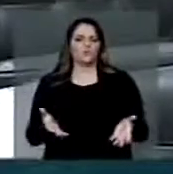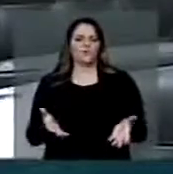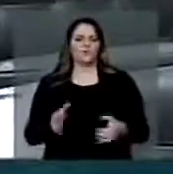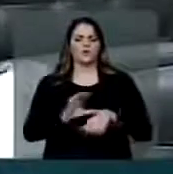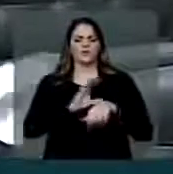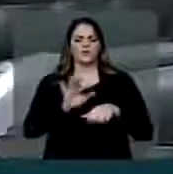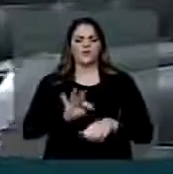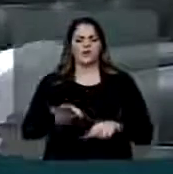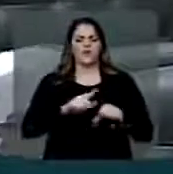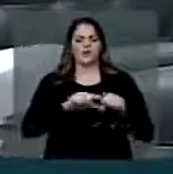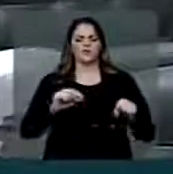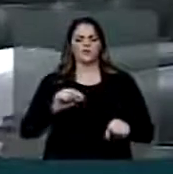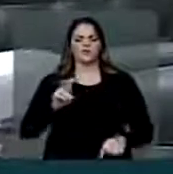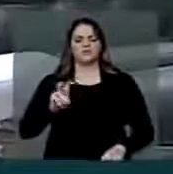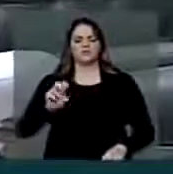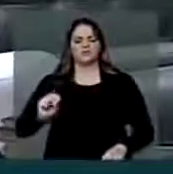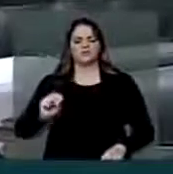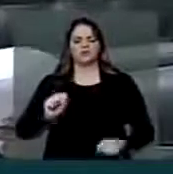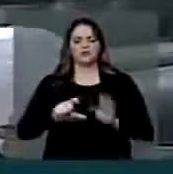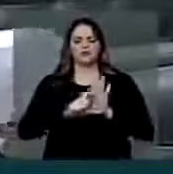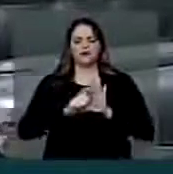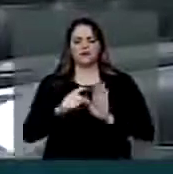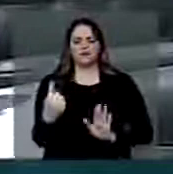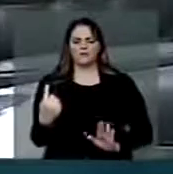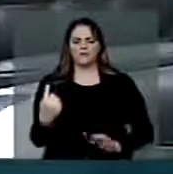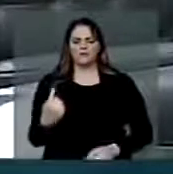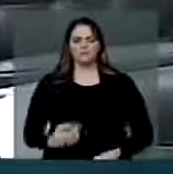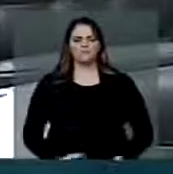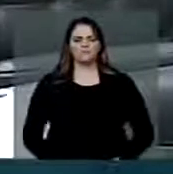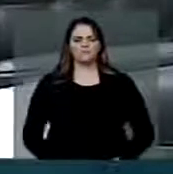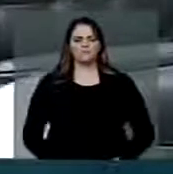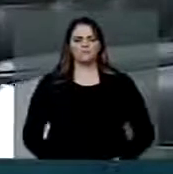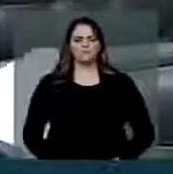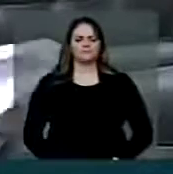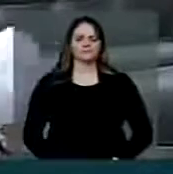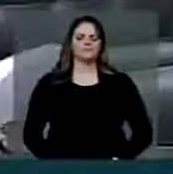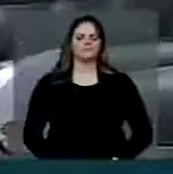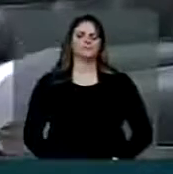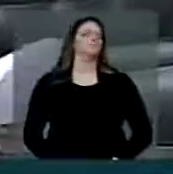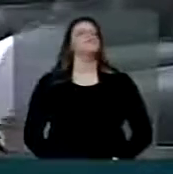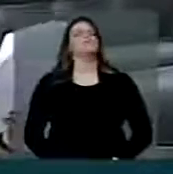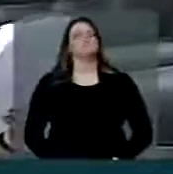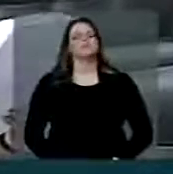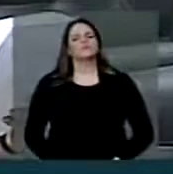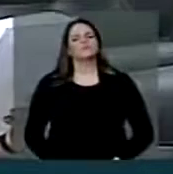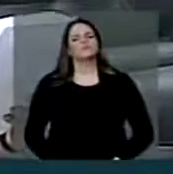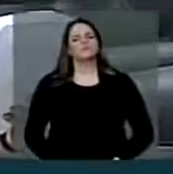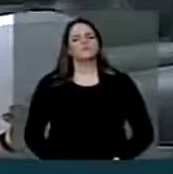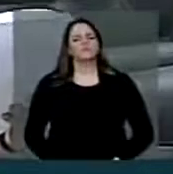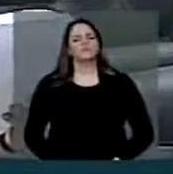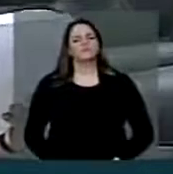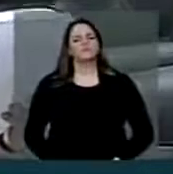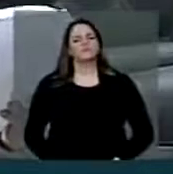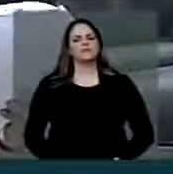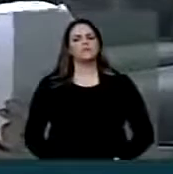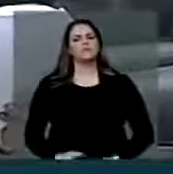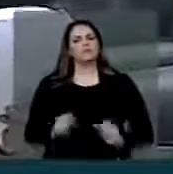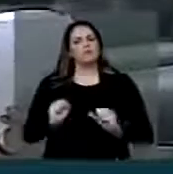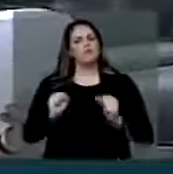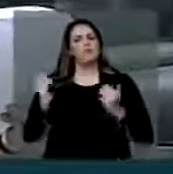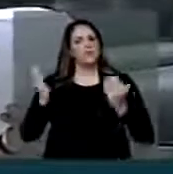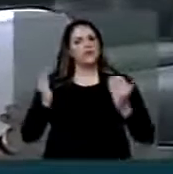Federal, artigo 58, parágrafo 1º. Para efeito de comparação, sugiro a